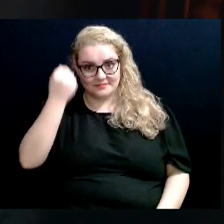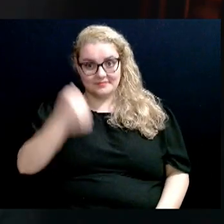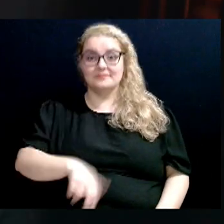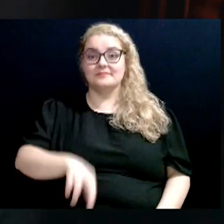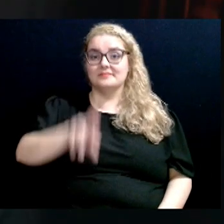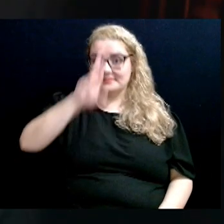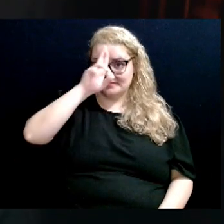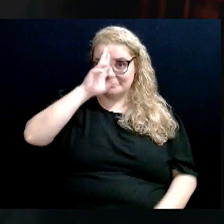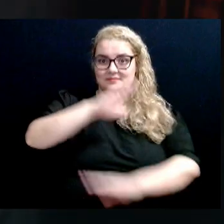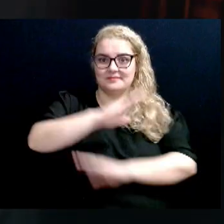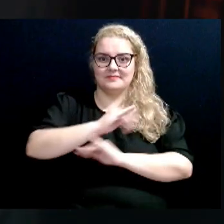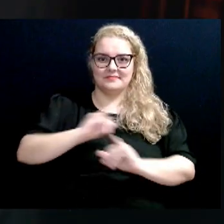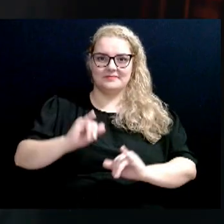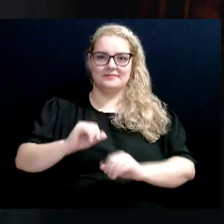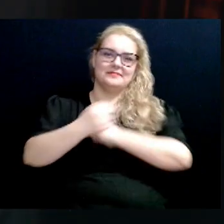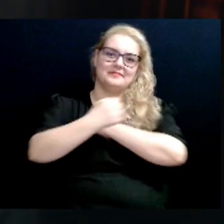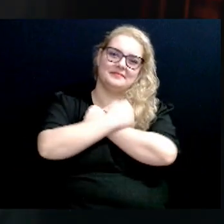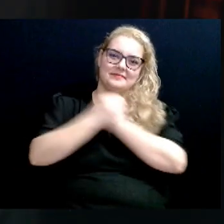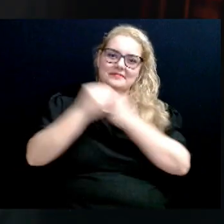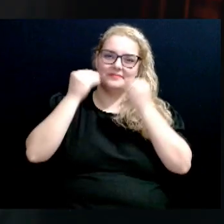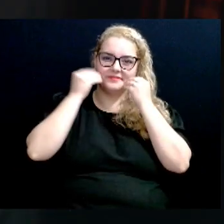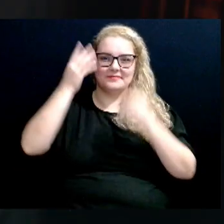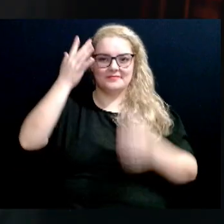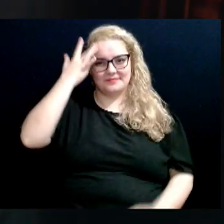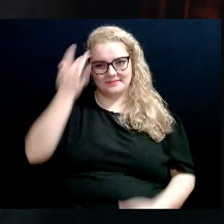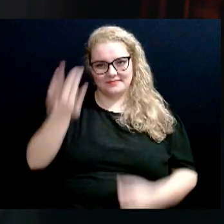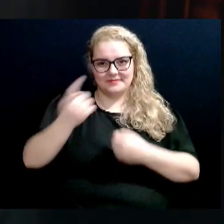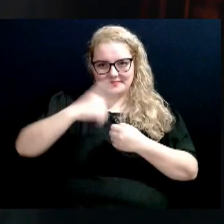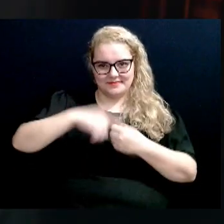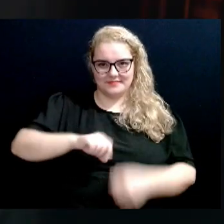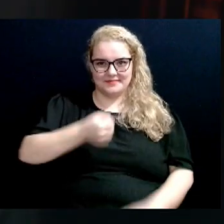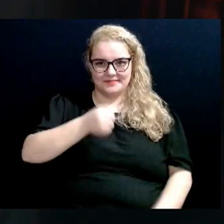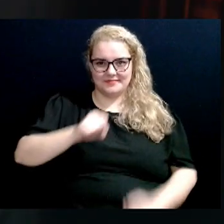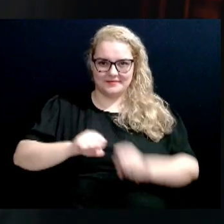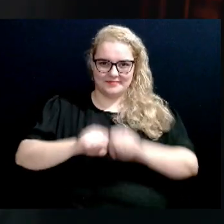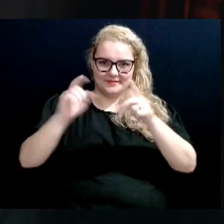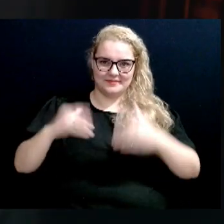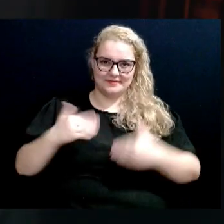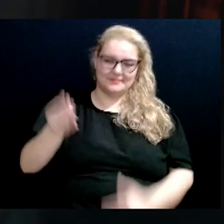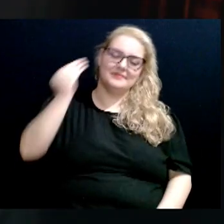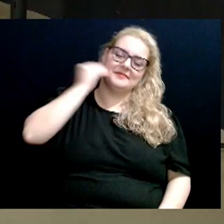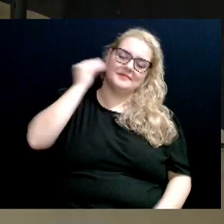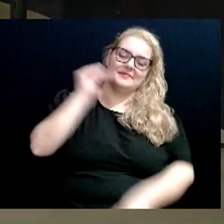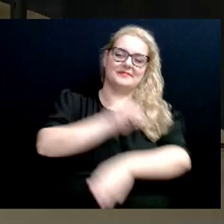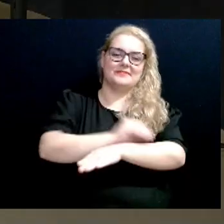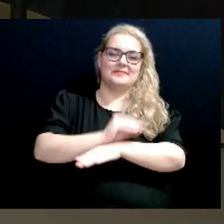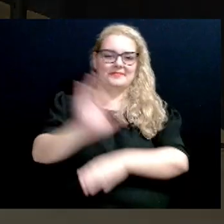Notícia. Grande abraço, a gente volta amanhã, a partir das 8 da manhã. Beijo, se cuide. Tchau, tchau.